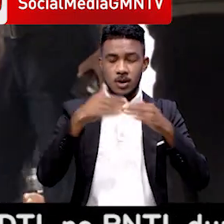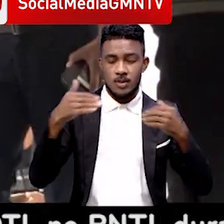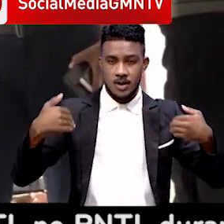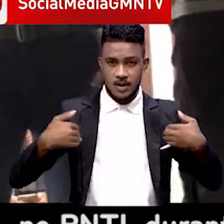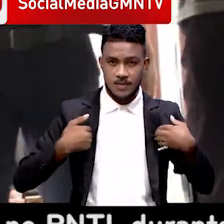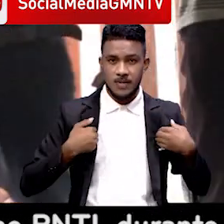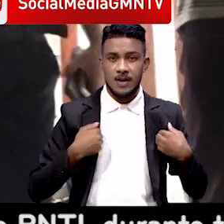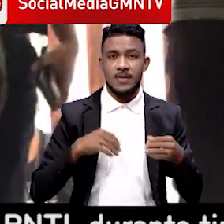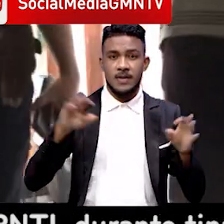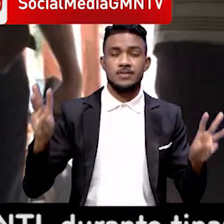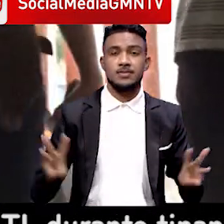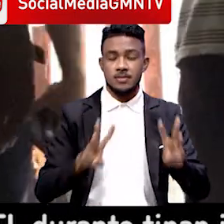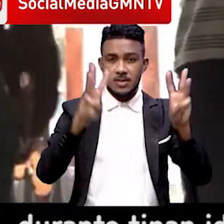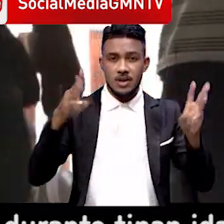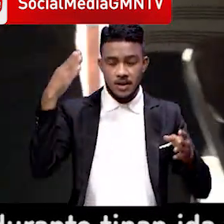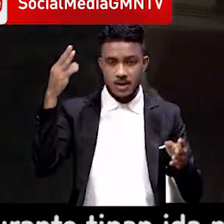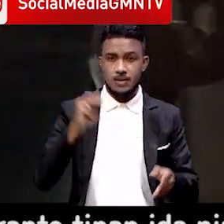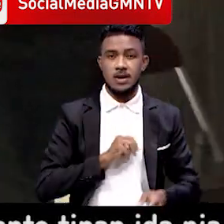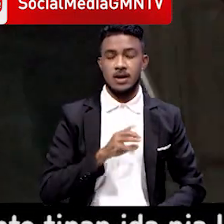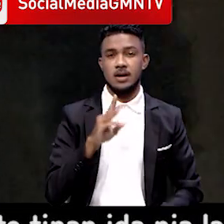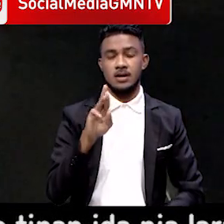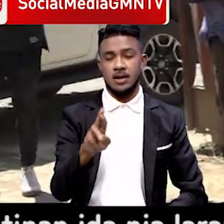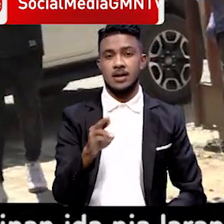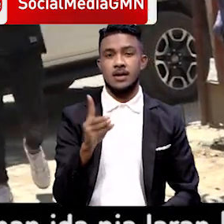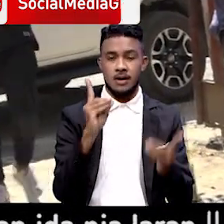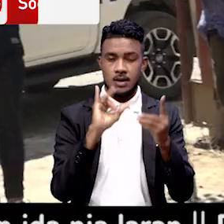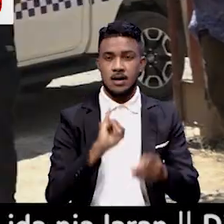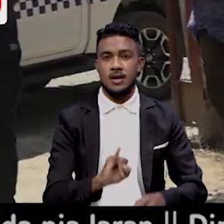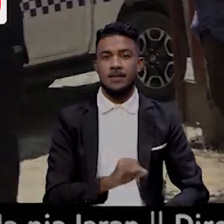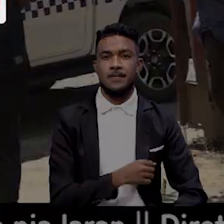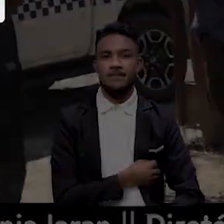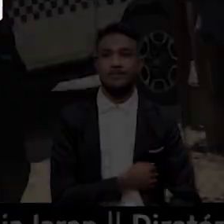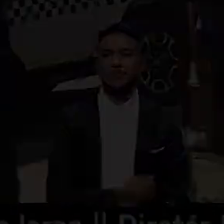Loura Lima Fulan, né? E a Mandarim Dili. Abraão Amaral, Justiniano Nano, ZMN.